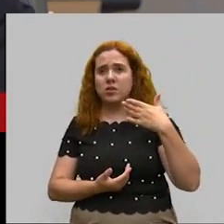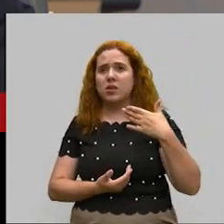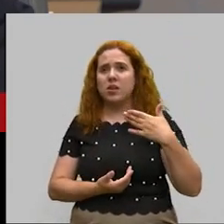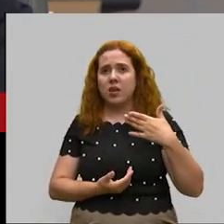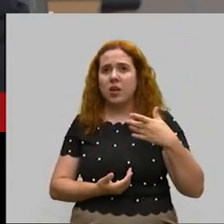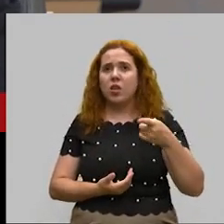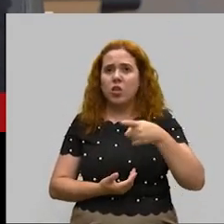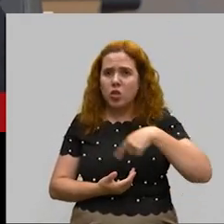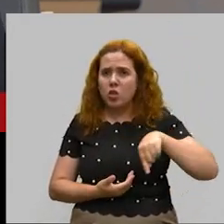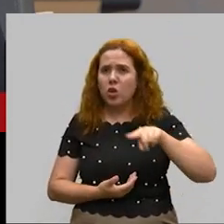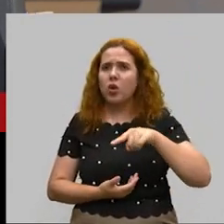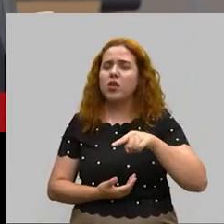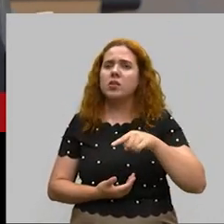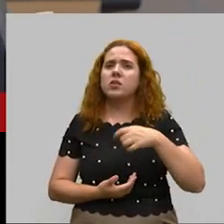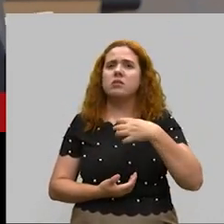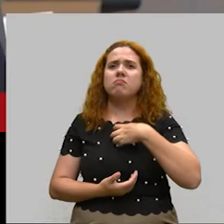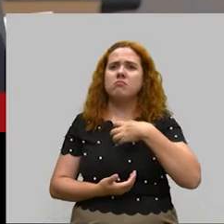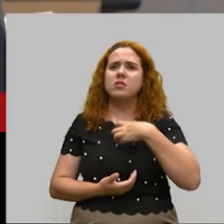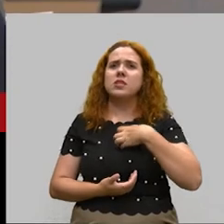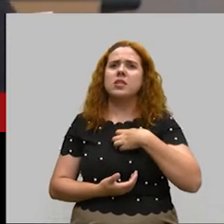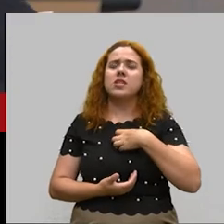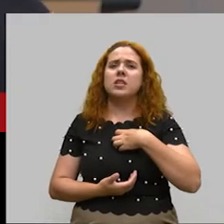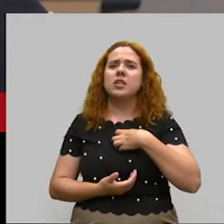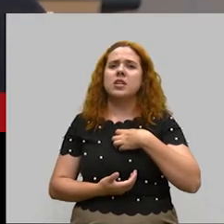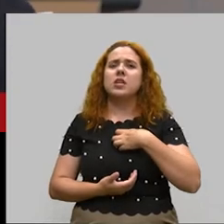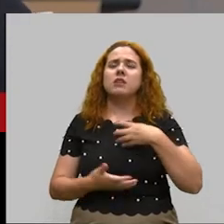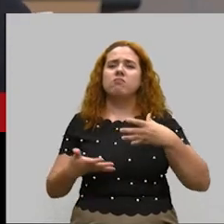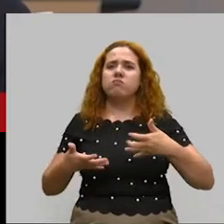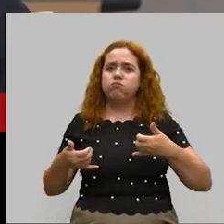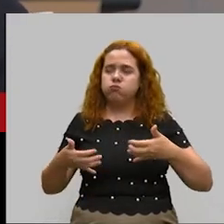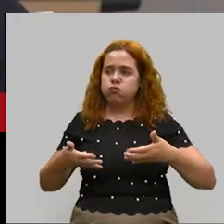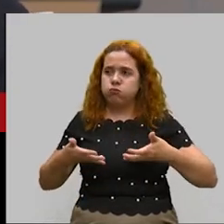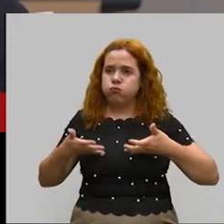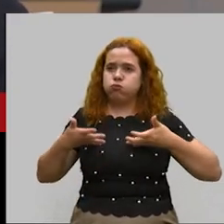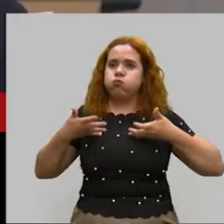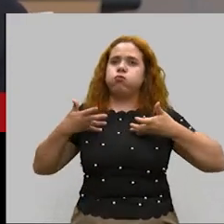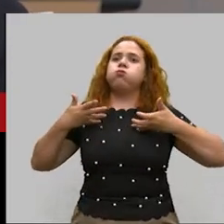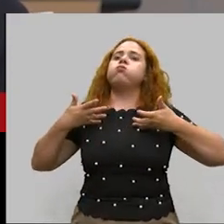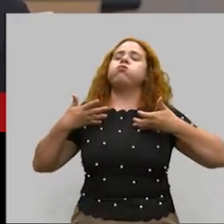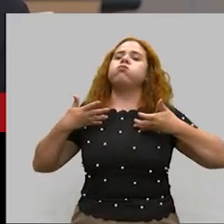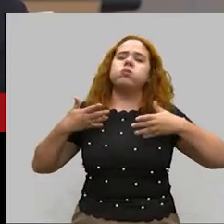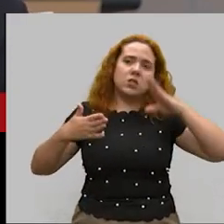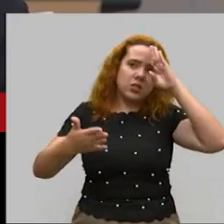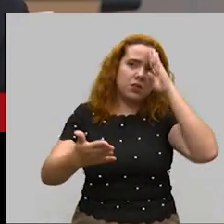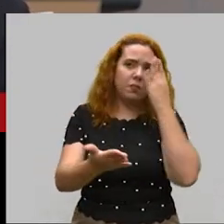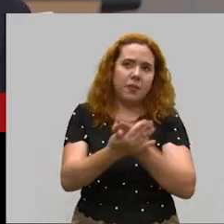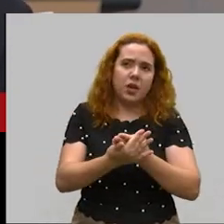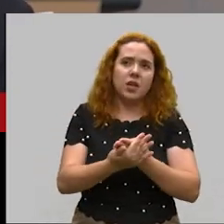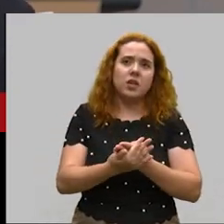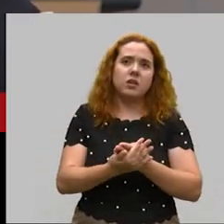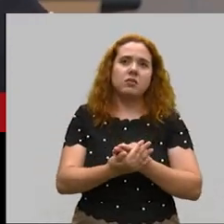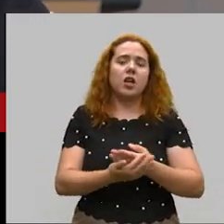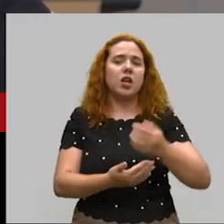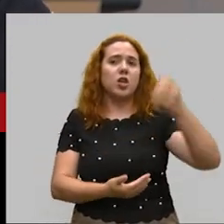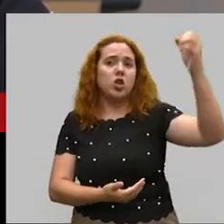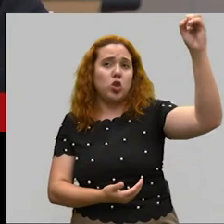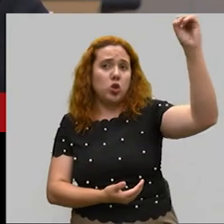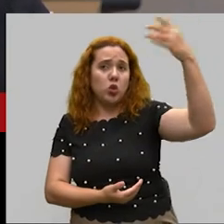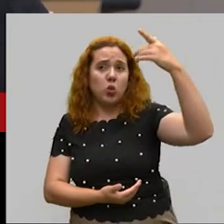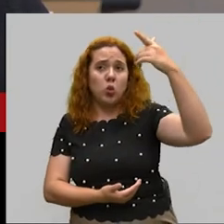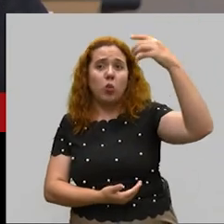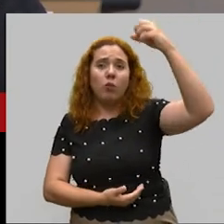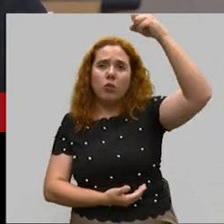motivo suficiente pra gente reenergizar e buscar esperança e a fresta que se abriu com a